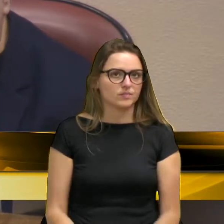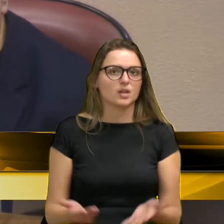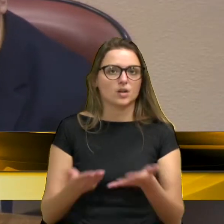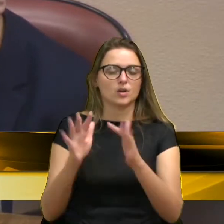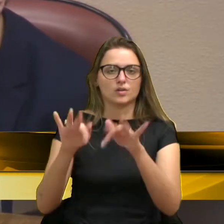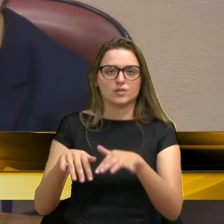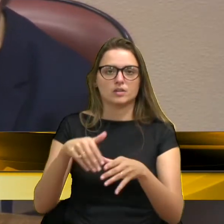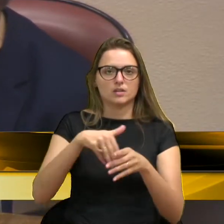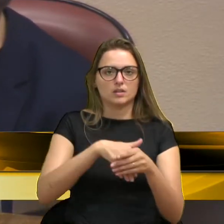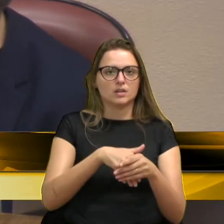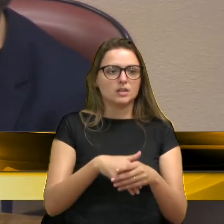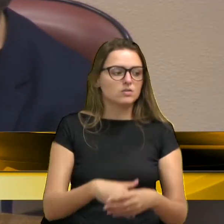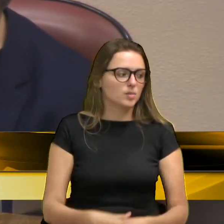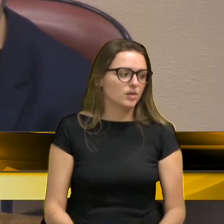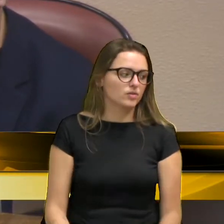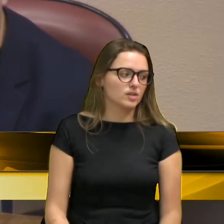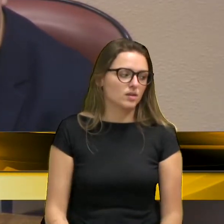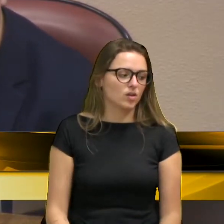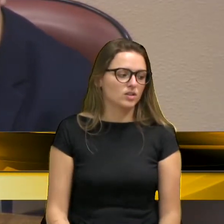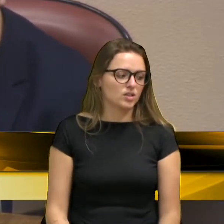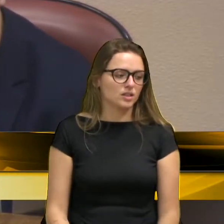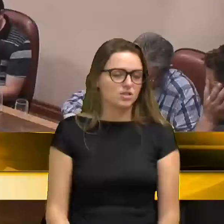Encerrada a votação.